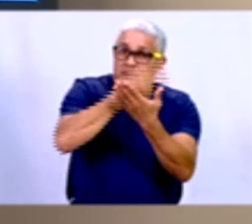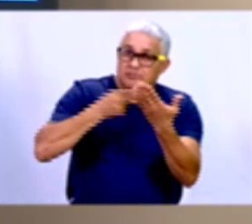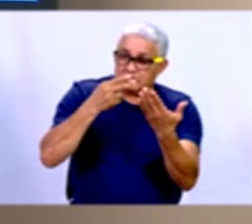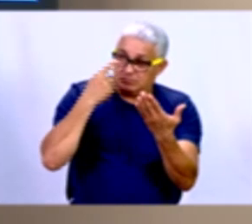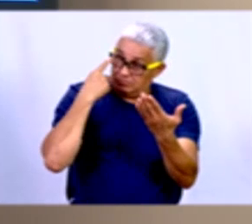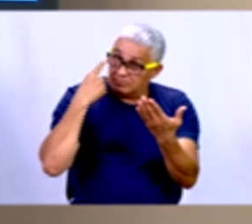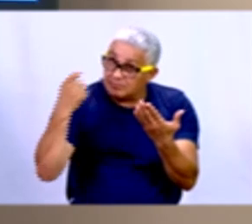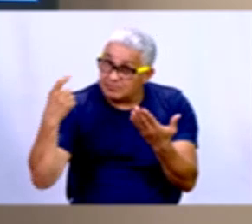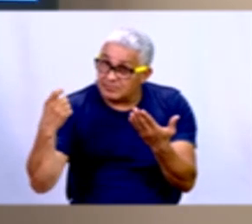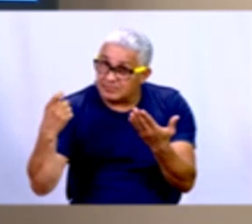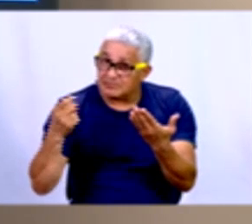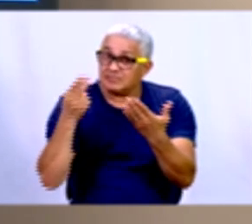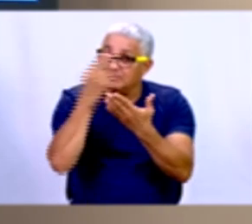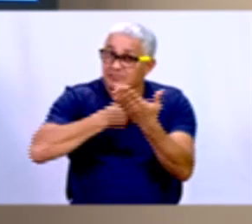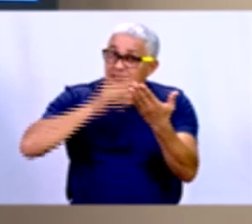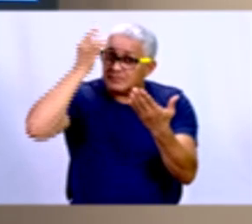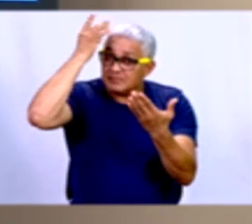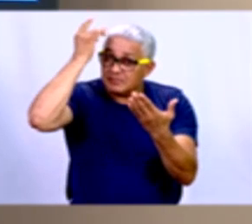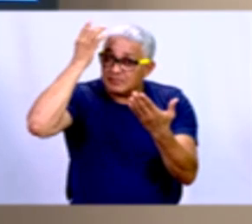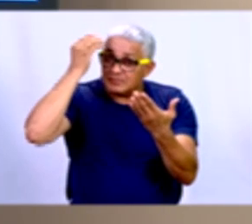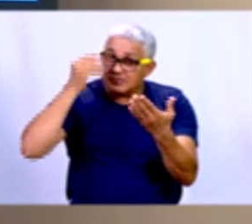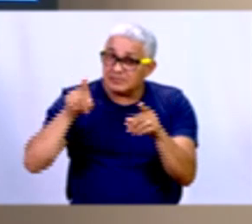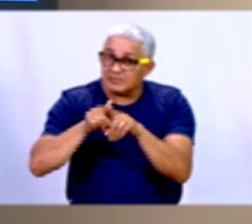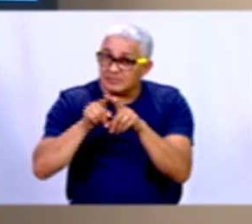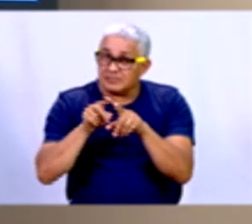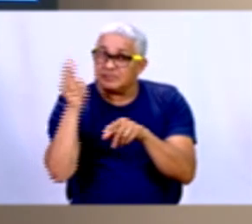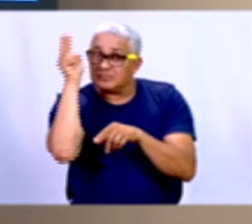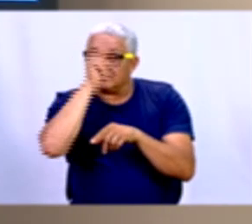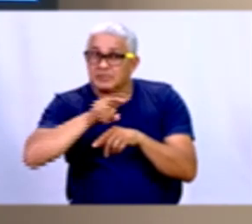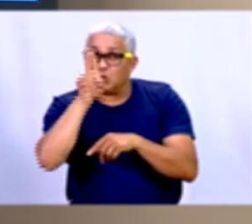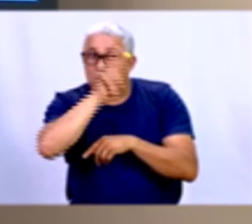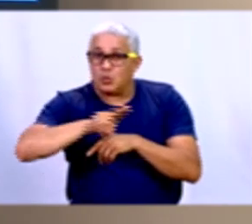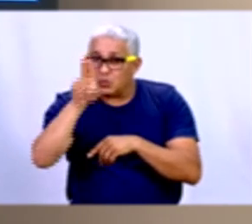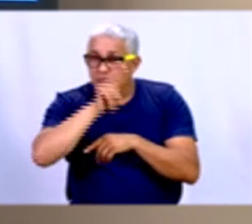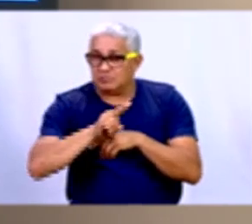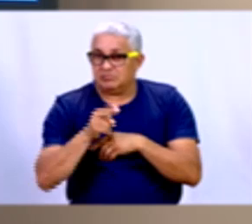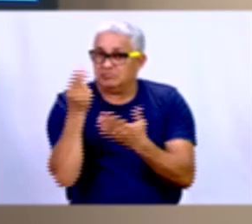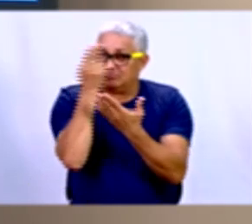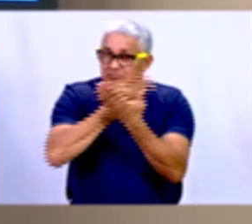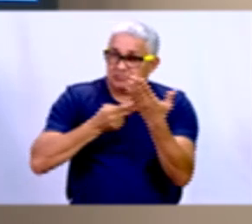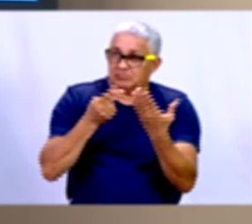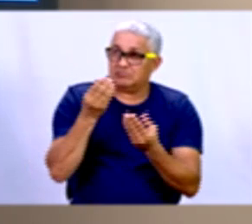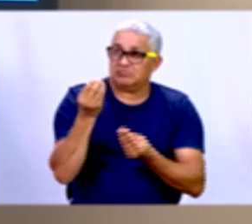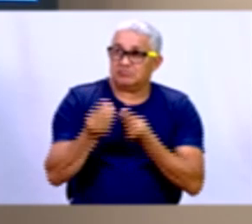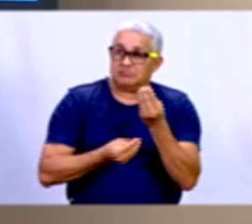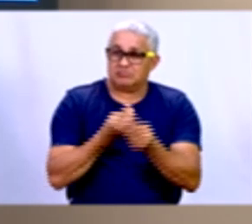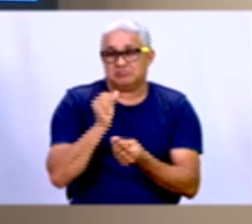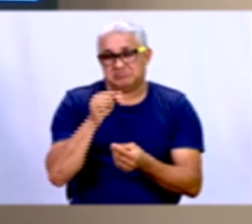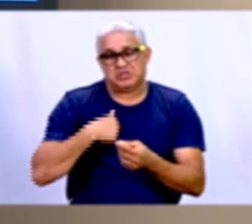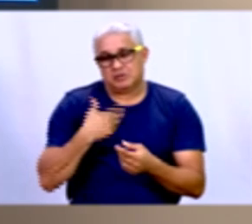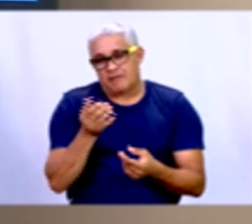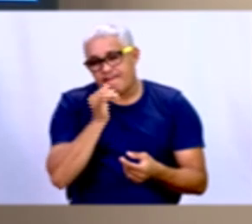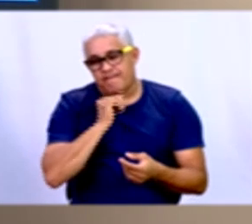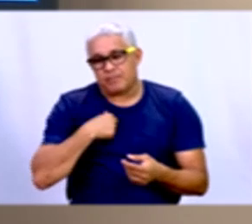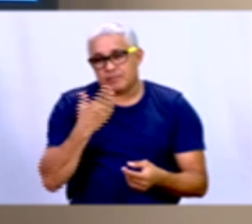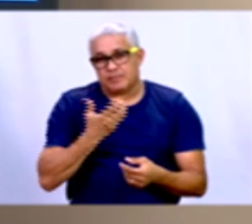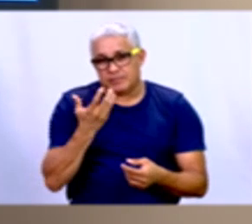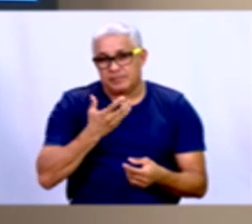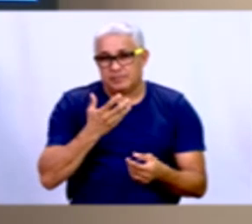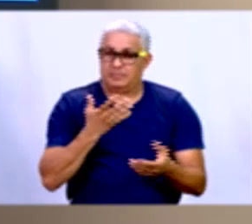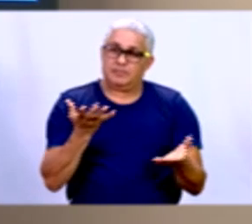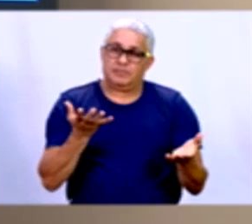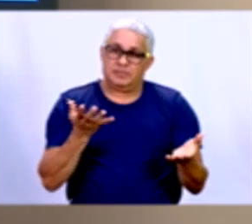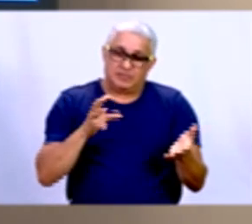atrativos e que fossem fáceis e intuitivos de serem utilizados. Como assim? Se eu quero fazer